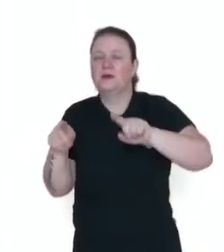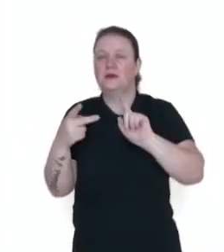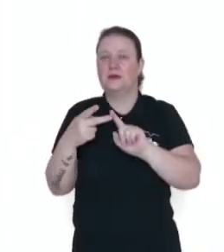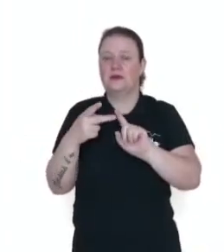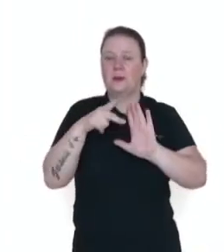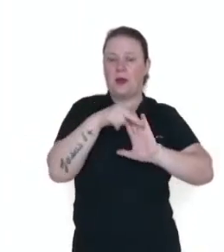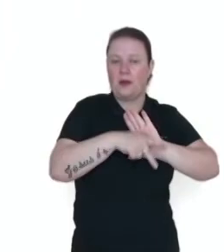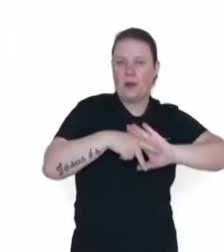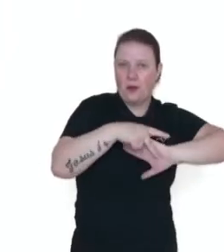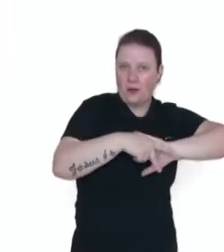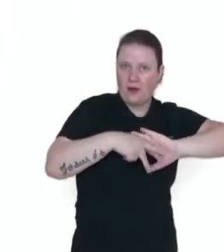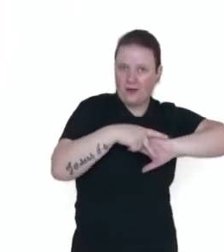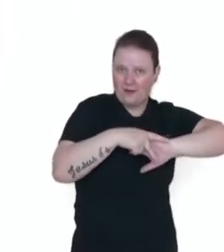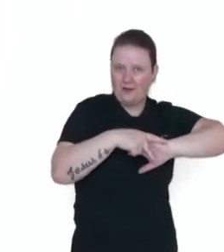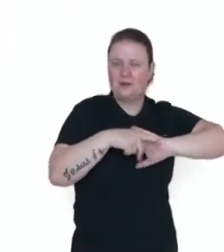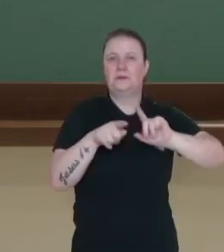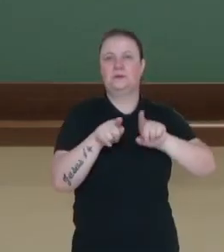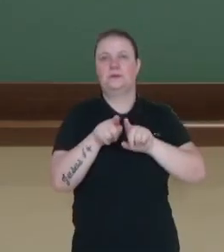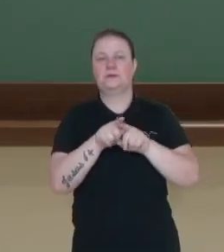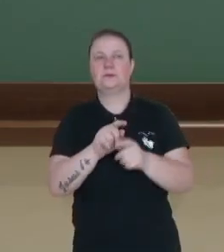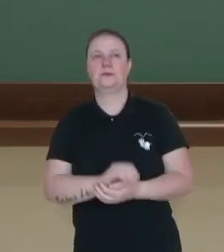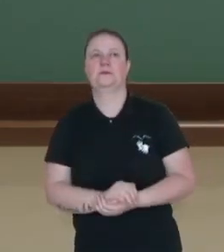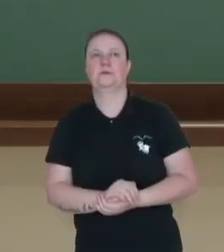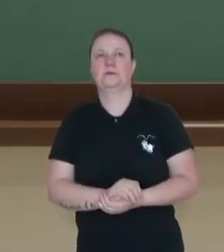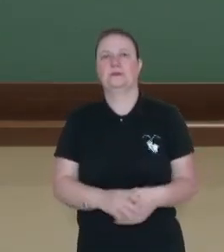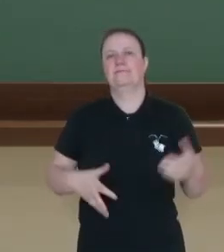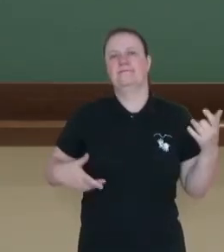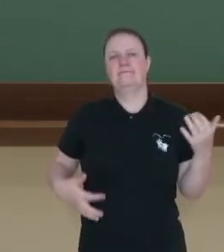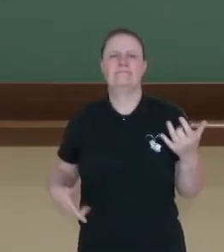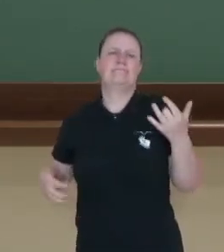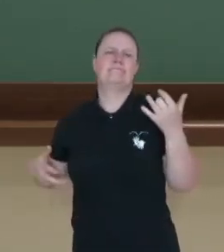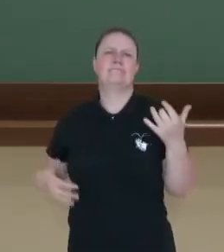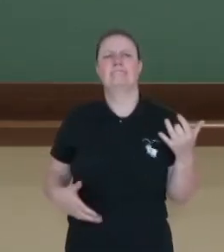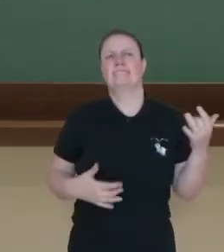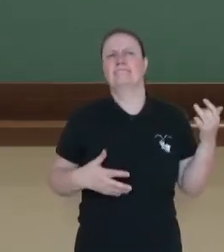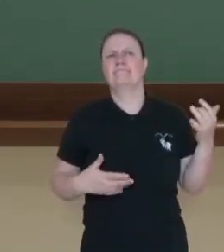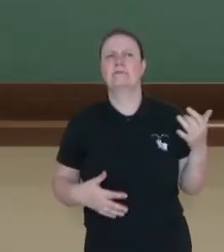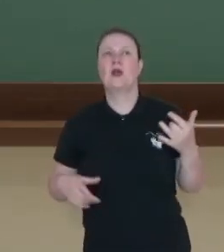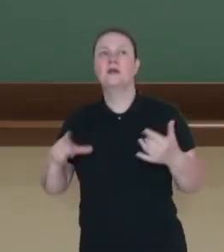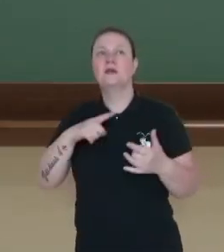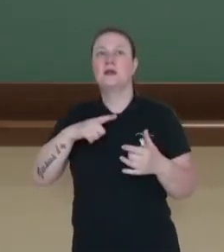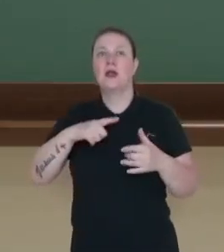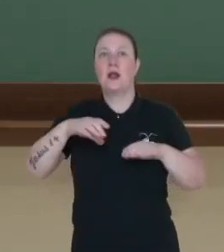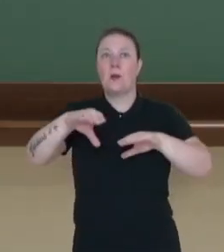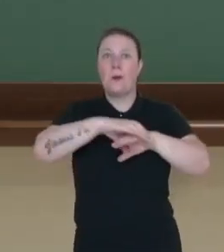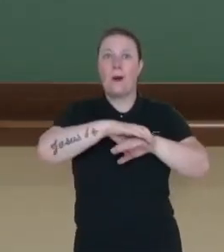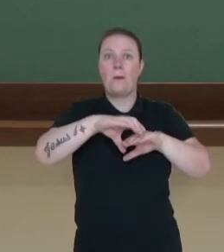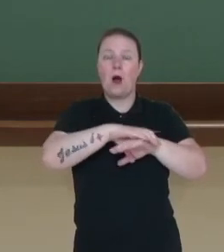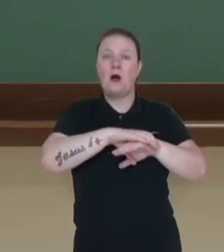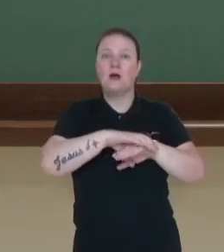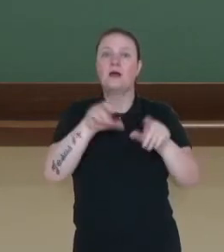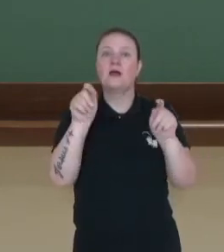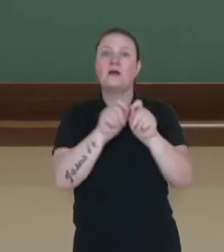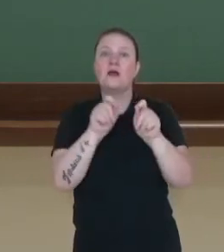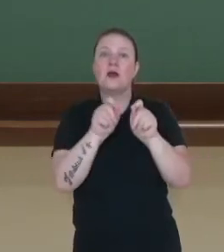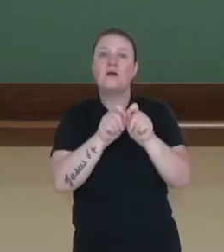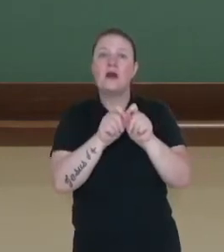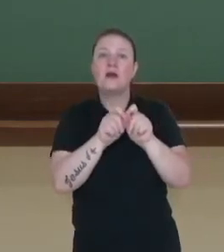Os versos são cantados ao som de violas e rebecas, né? E a utilização de tamancos para fazer